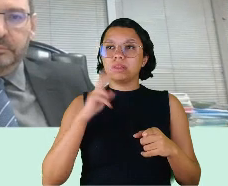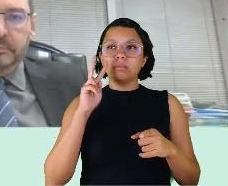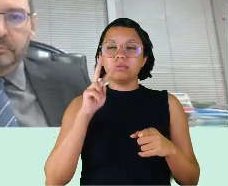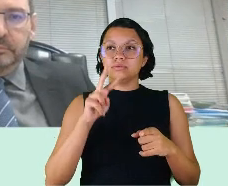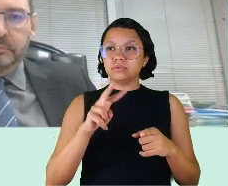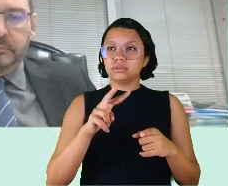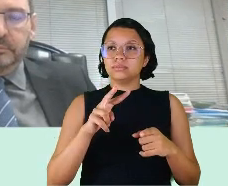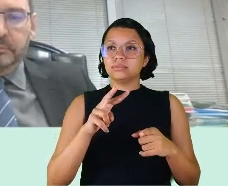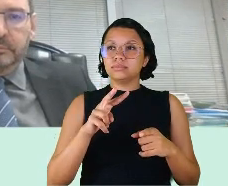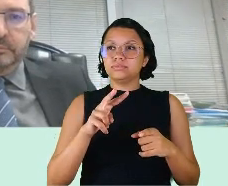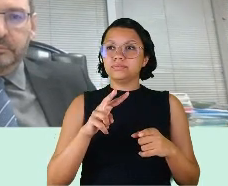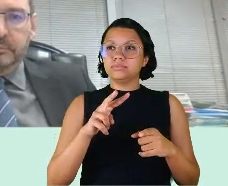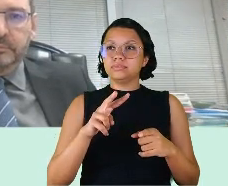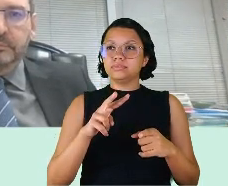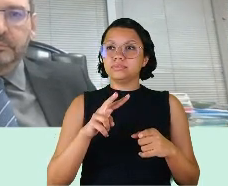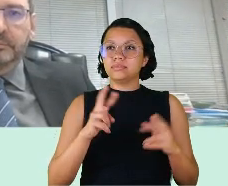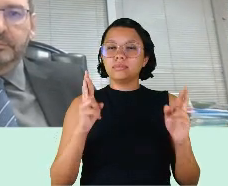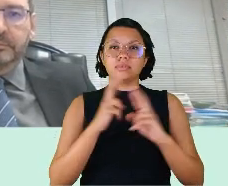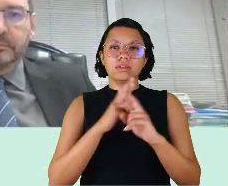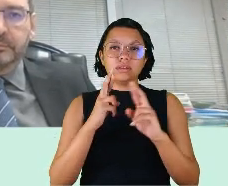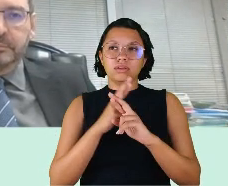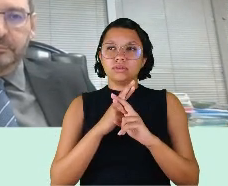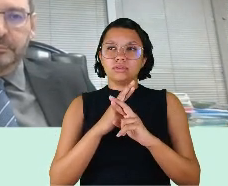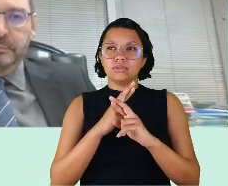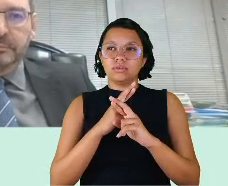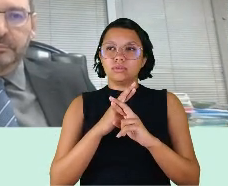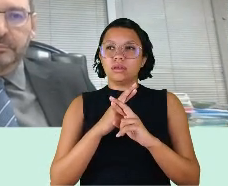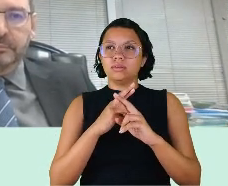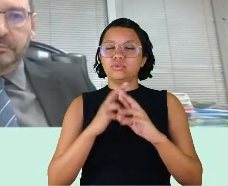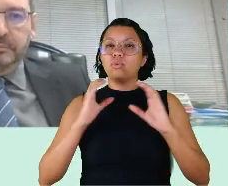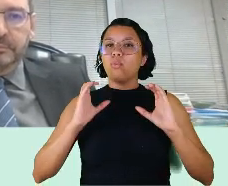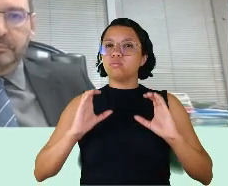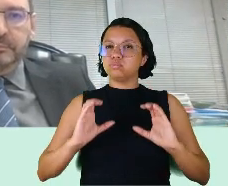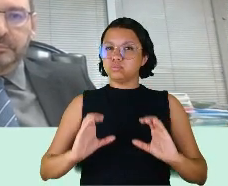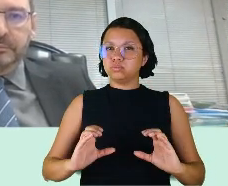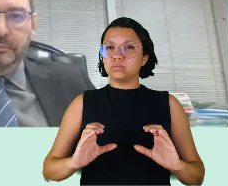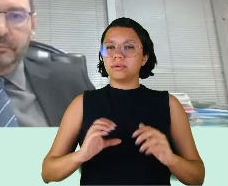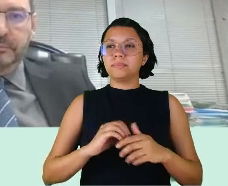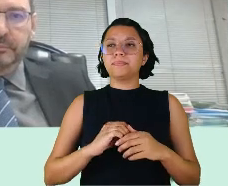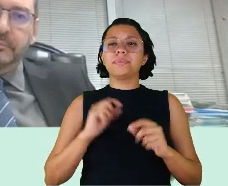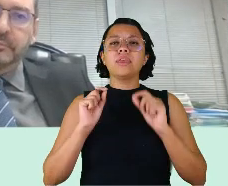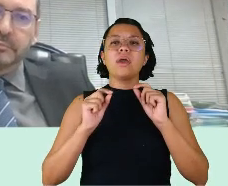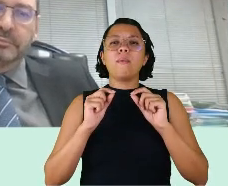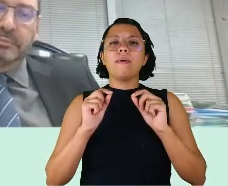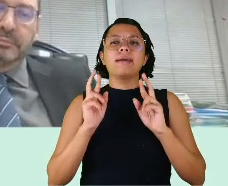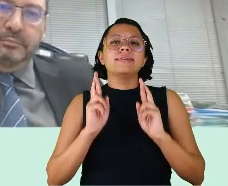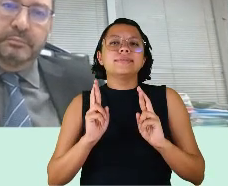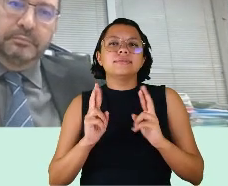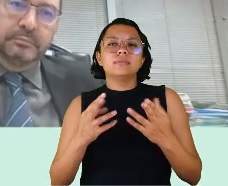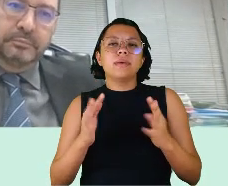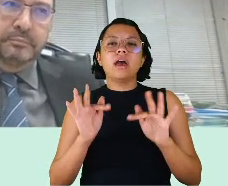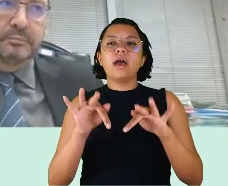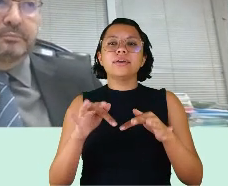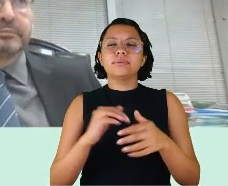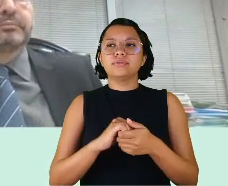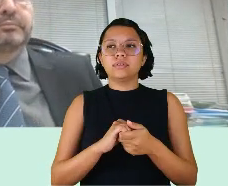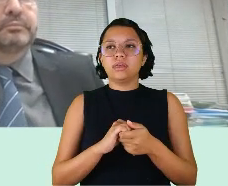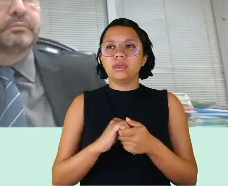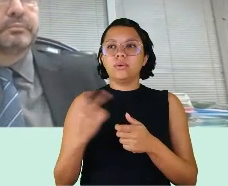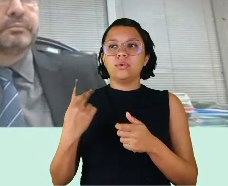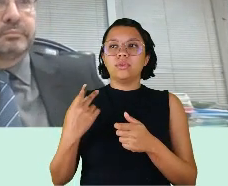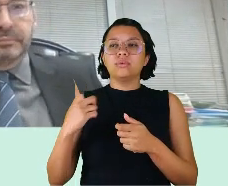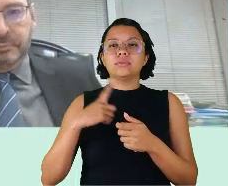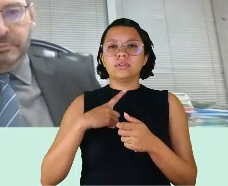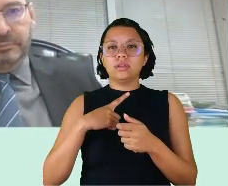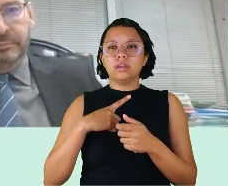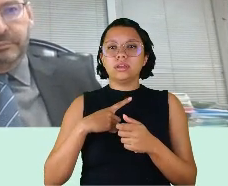uma visão em termos de postura, né? E o que se espera é que no final